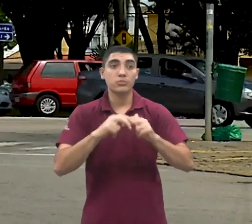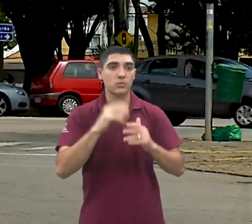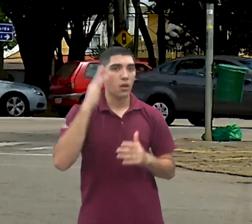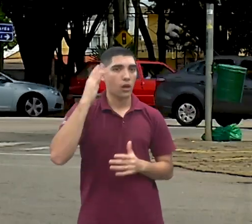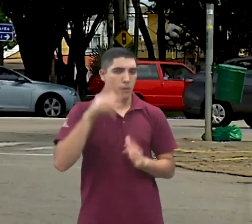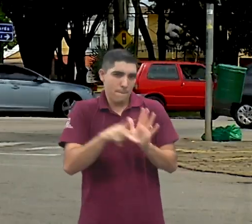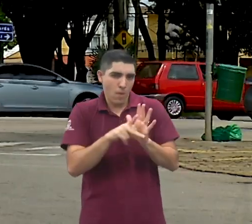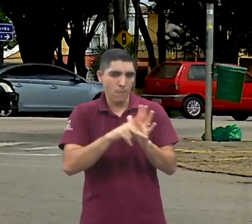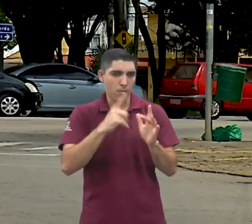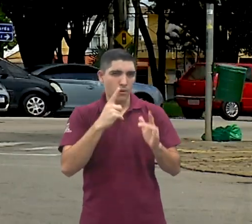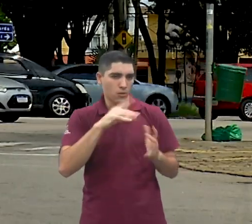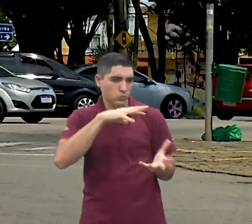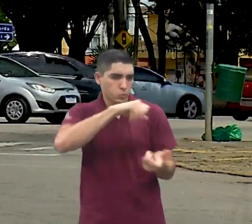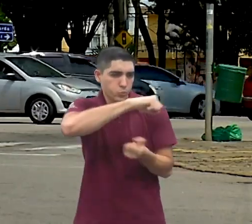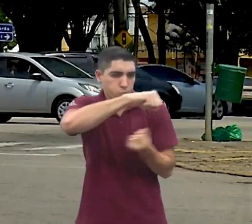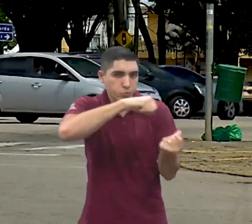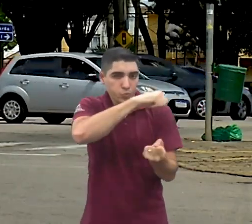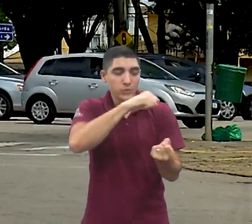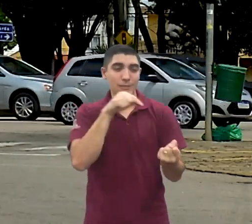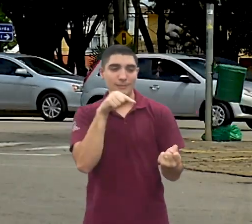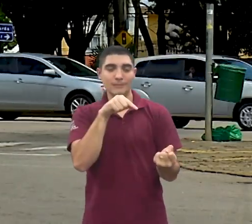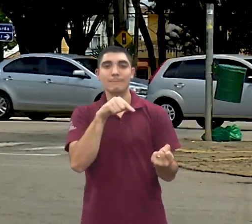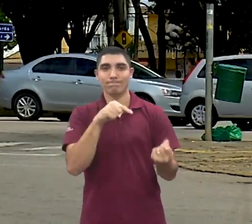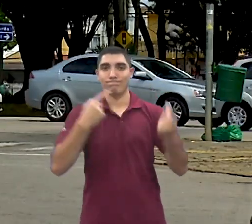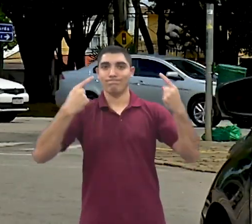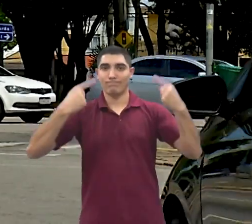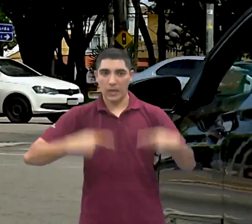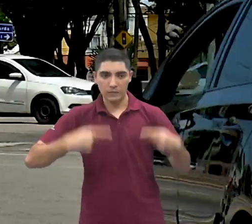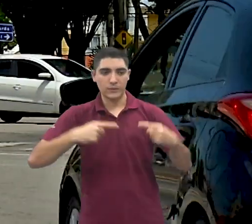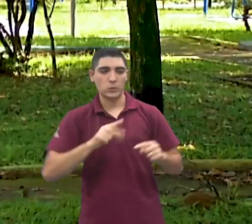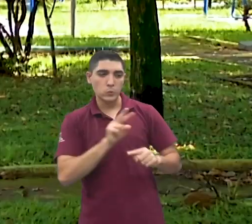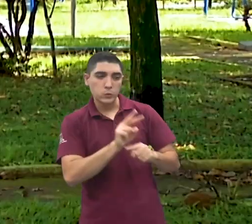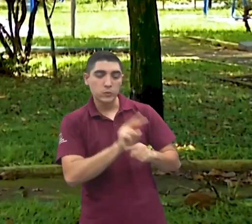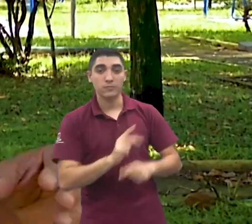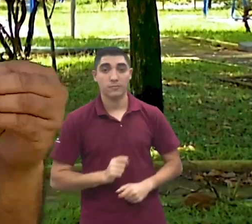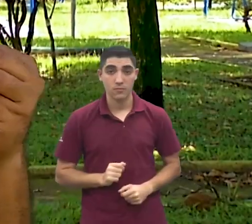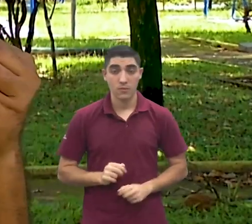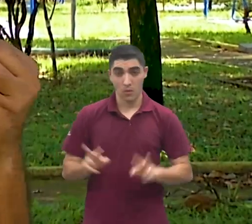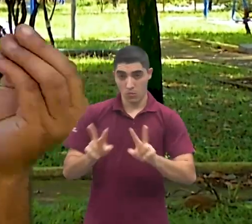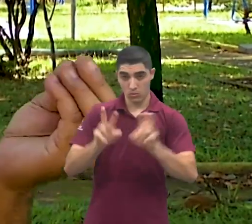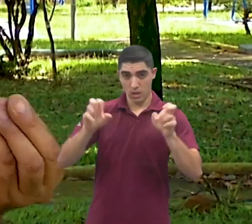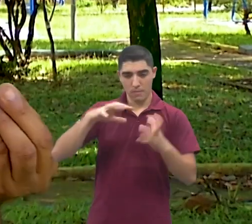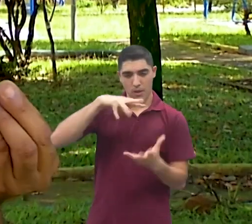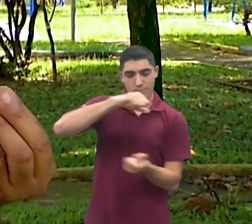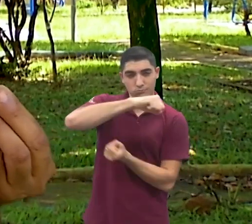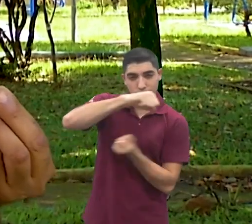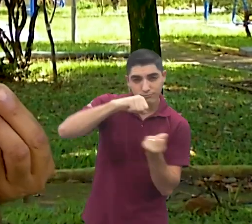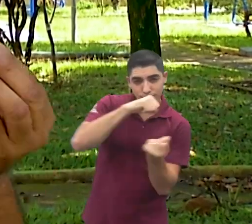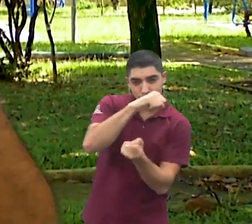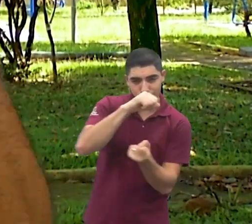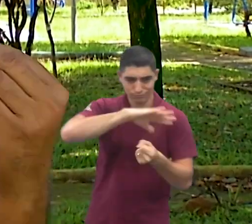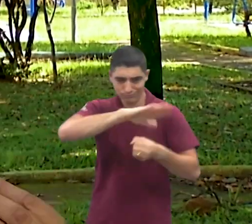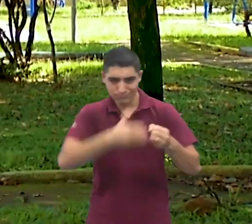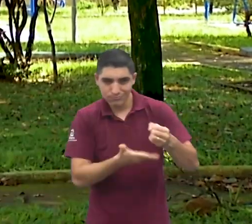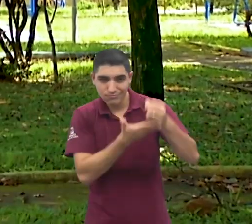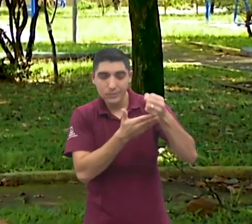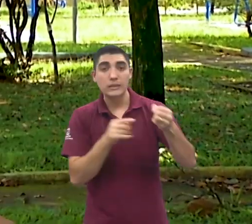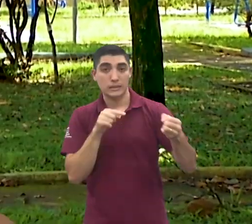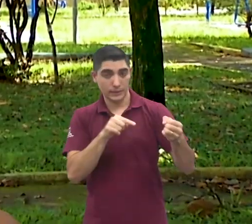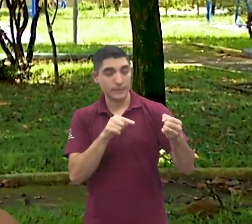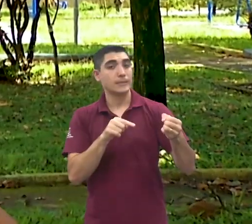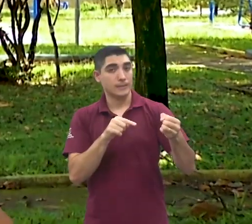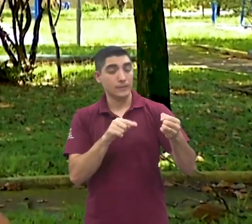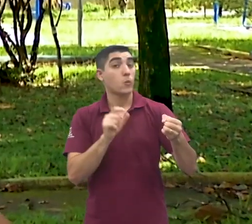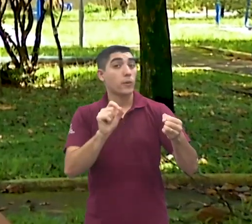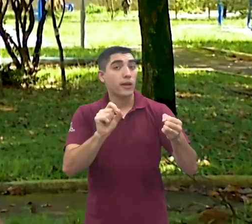se tornam cada vez mais desafiadores. O termo sustentabilidade em si, né, já traz essa base,